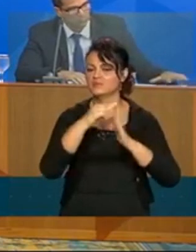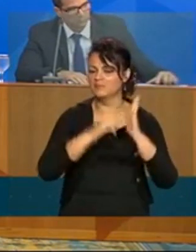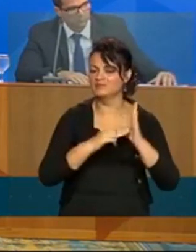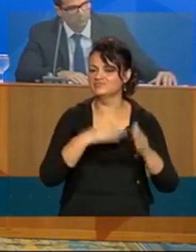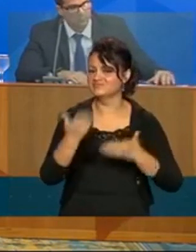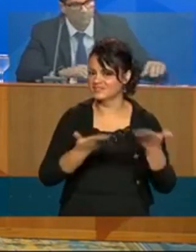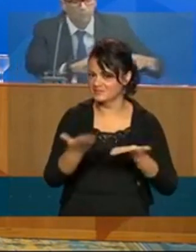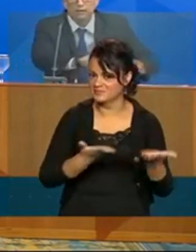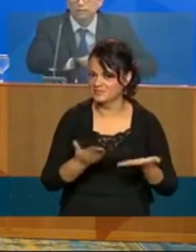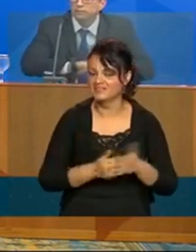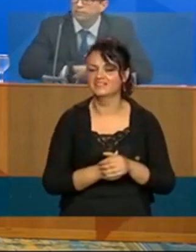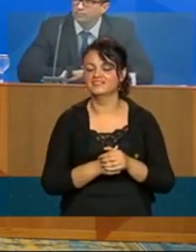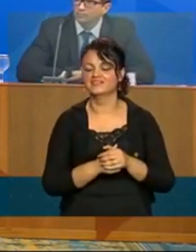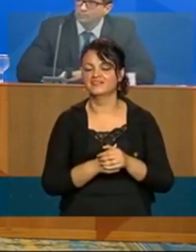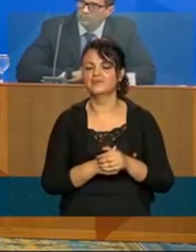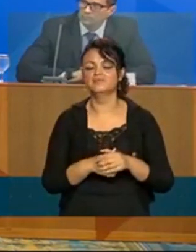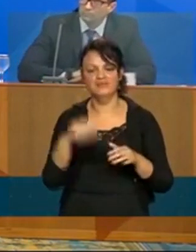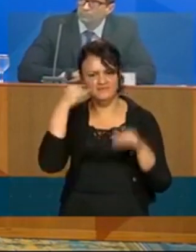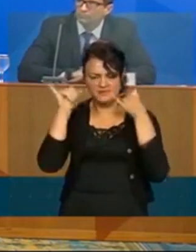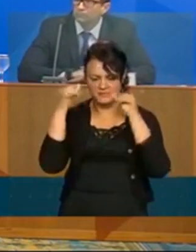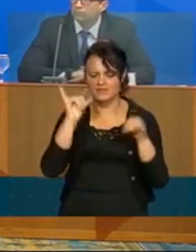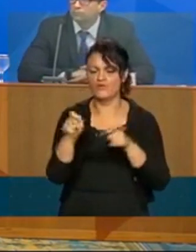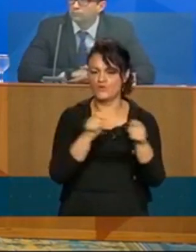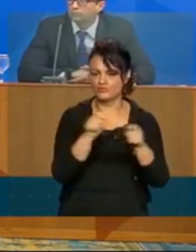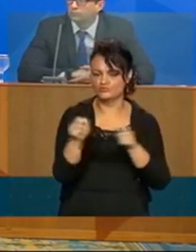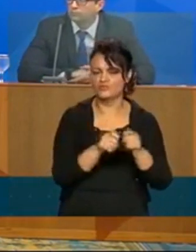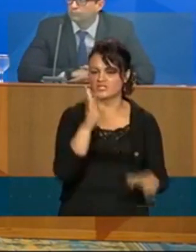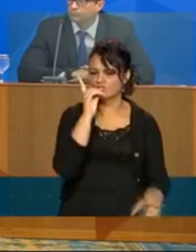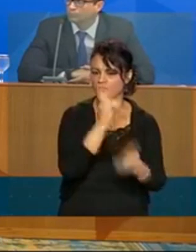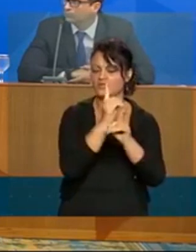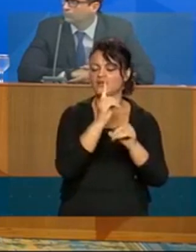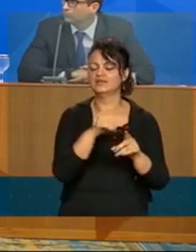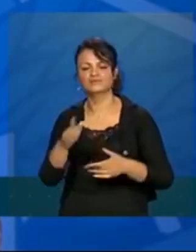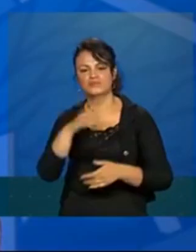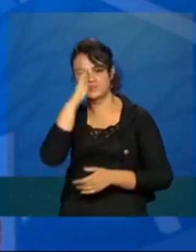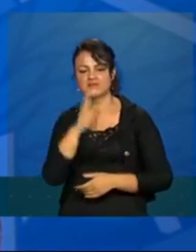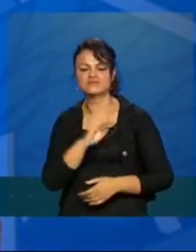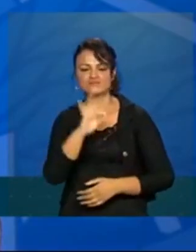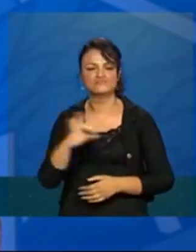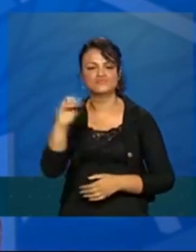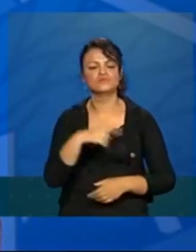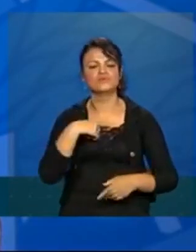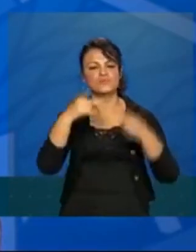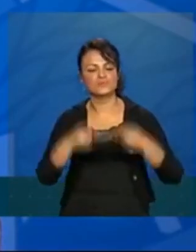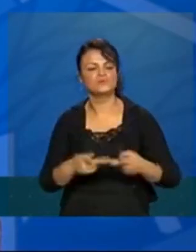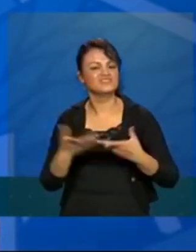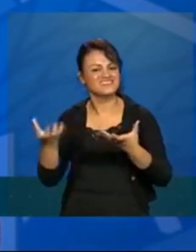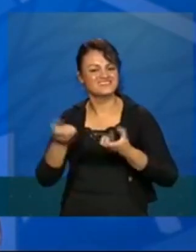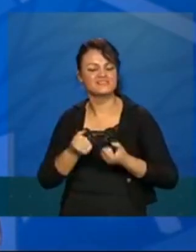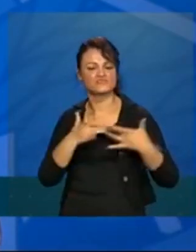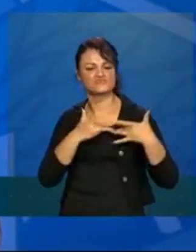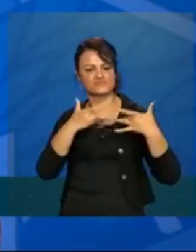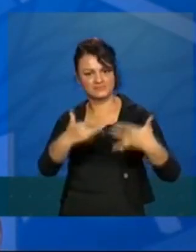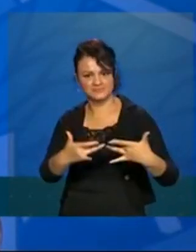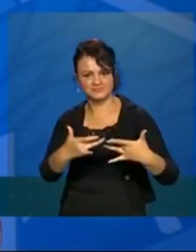e o ministro-chefe da casa civil walter braga netto teve a confirmação nesta segunda-feira de que